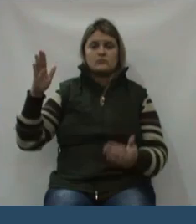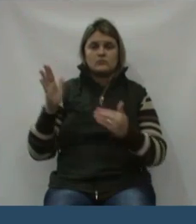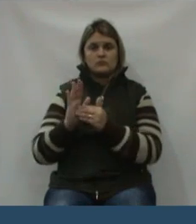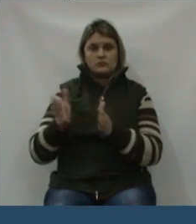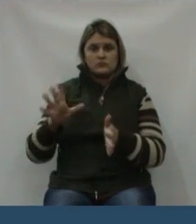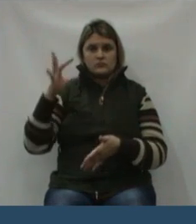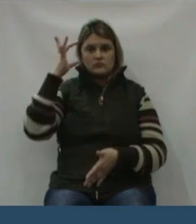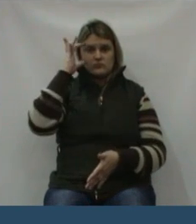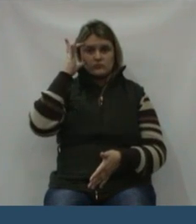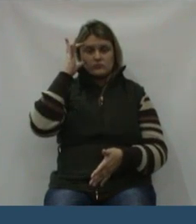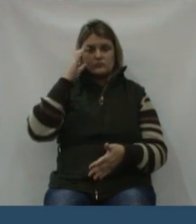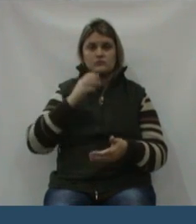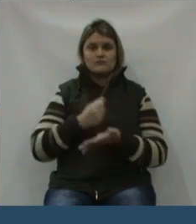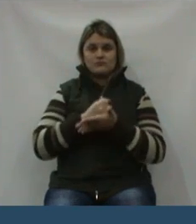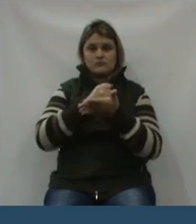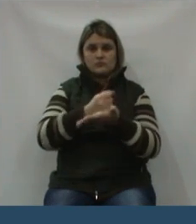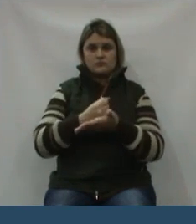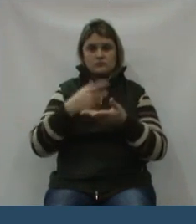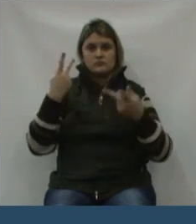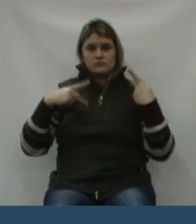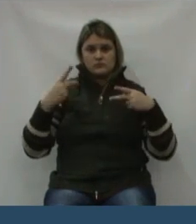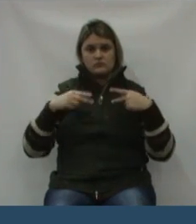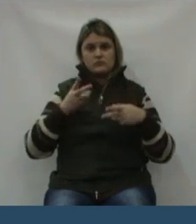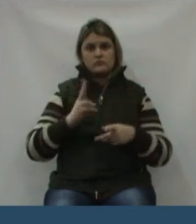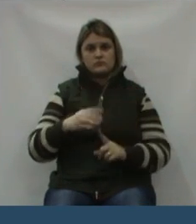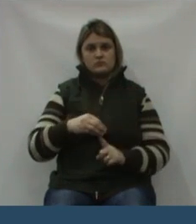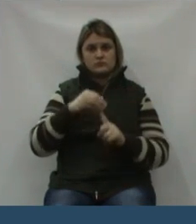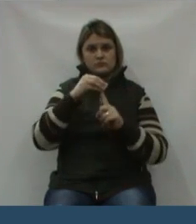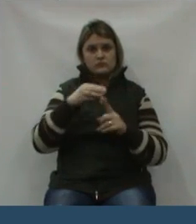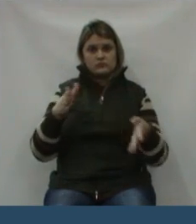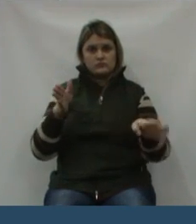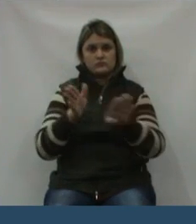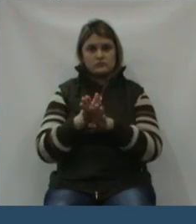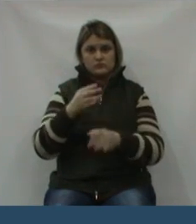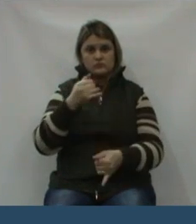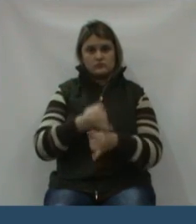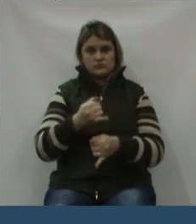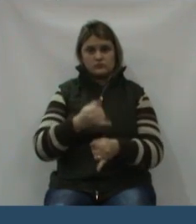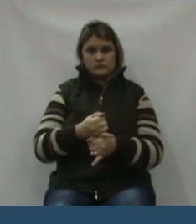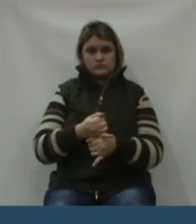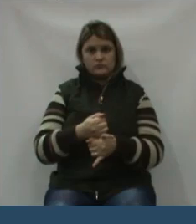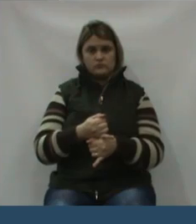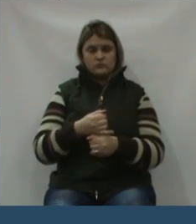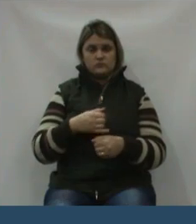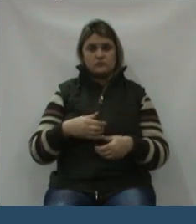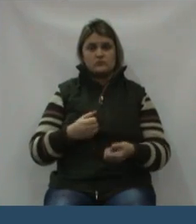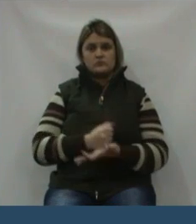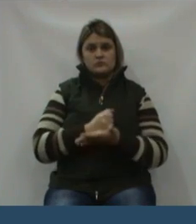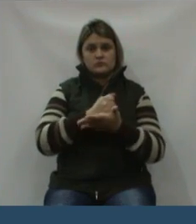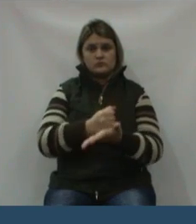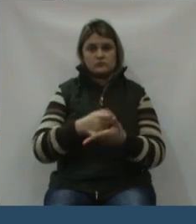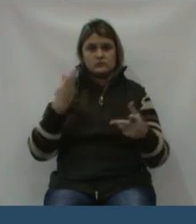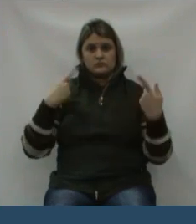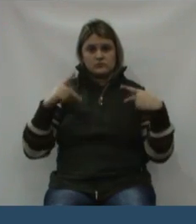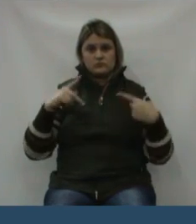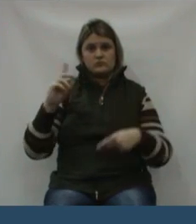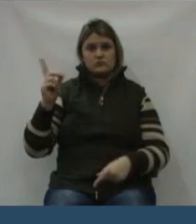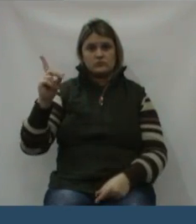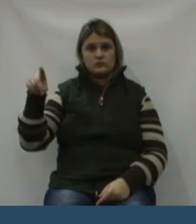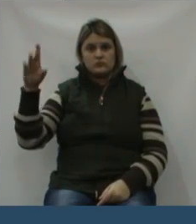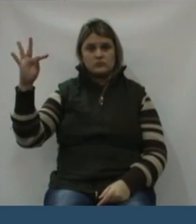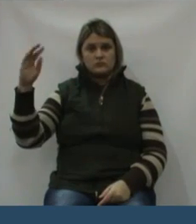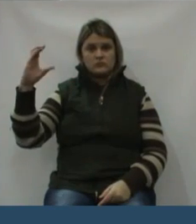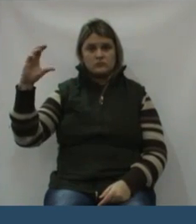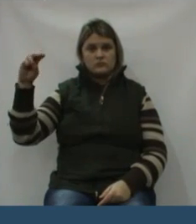recentemente, o apoio político sempre foi o principal para chegar a uma diretoria. Apoio político e não técnico. Isso o